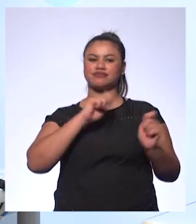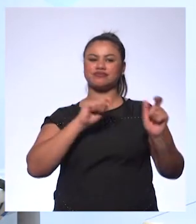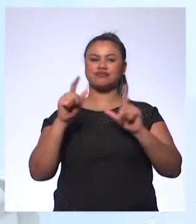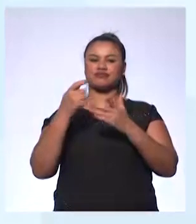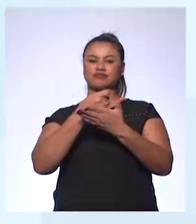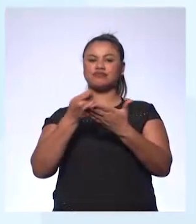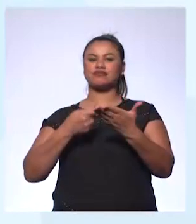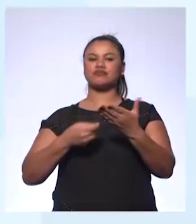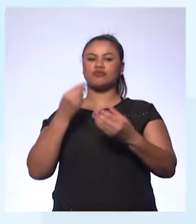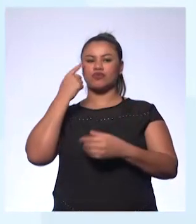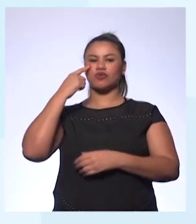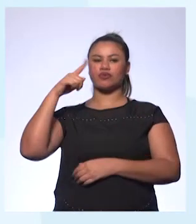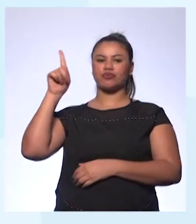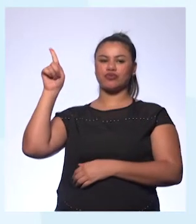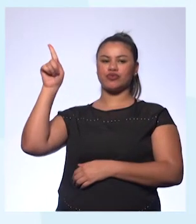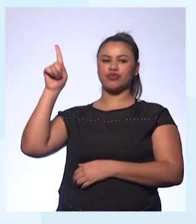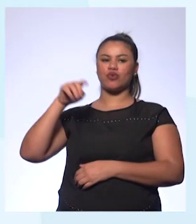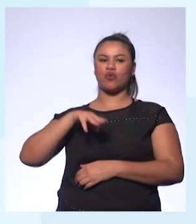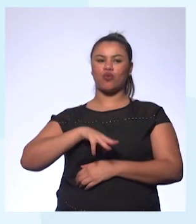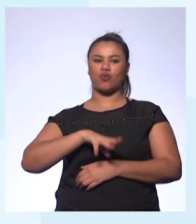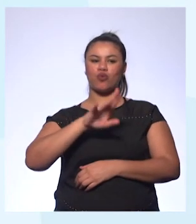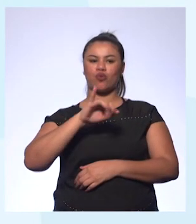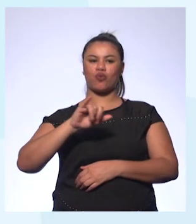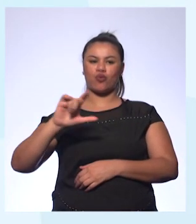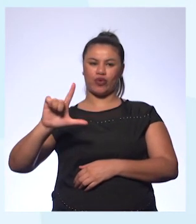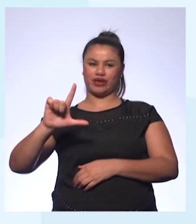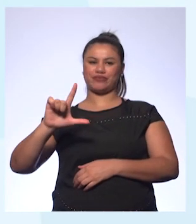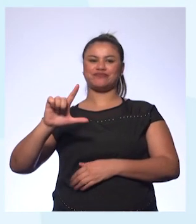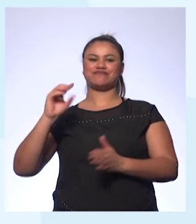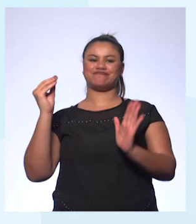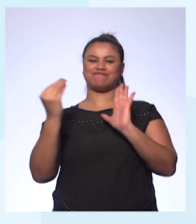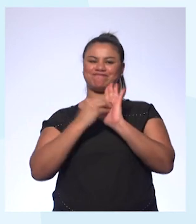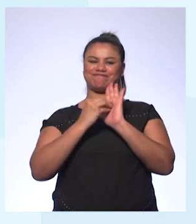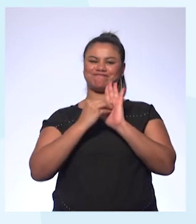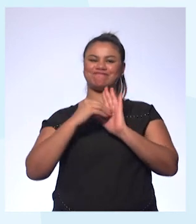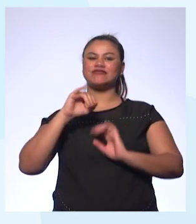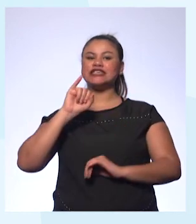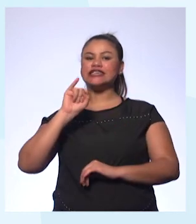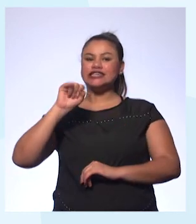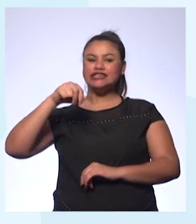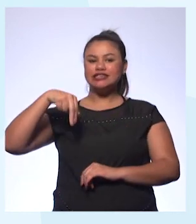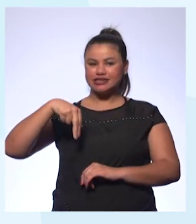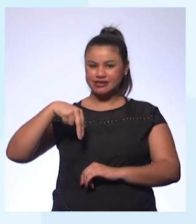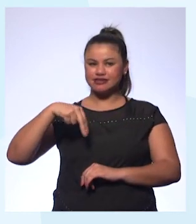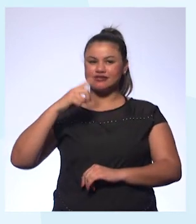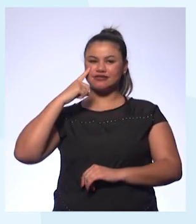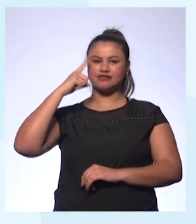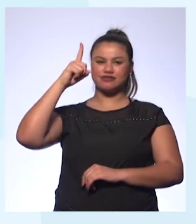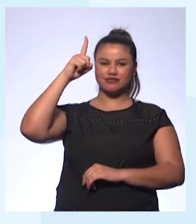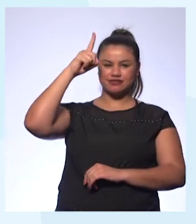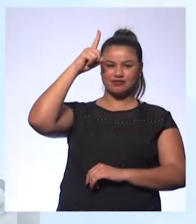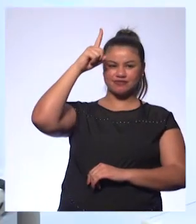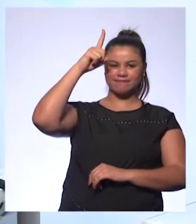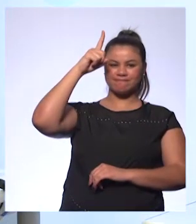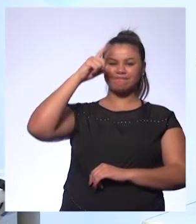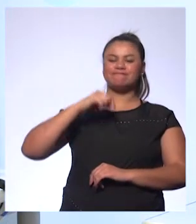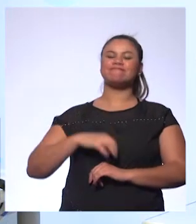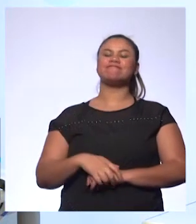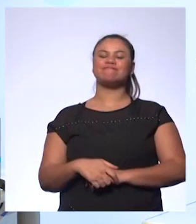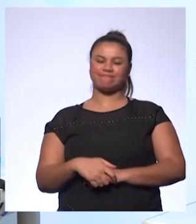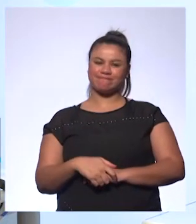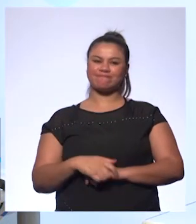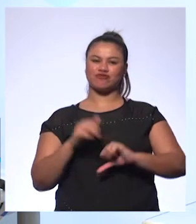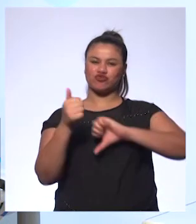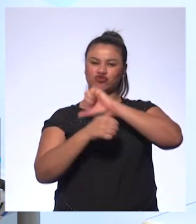tela então Toy with Tony Wilson e Collins two thousand Faces perceberam é que a gente só colocou o verbo eu e